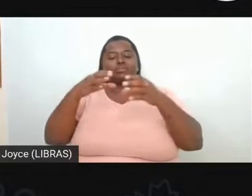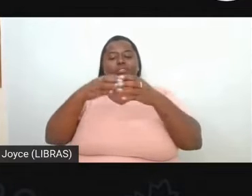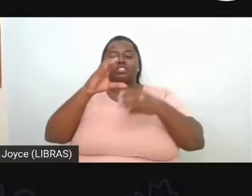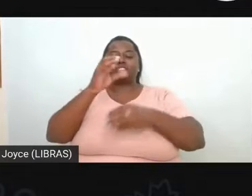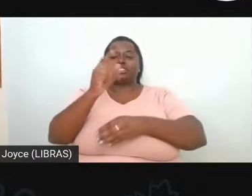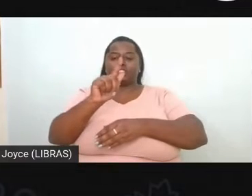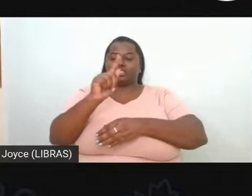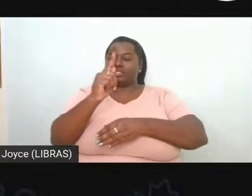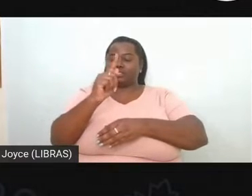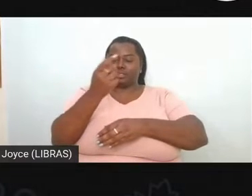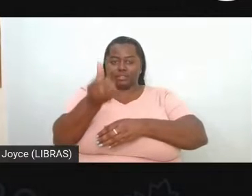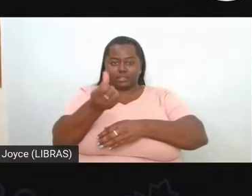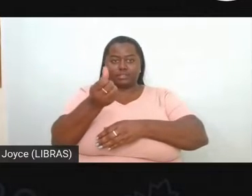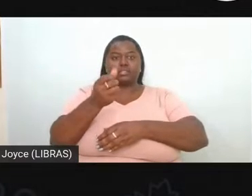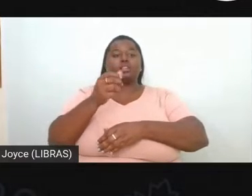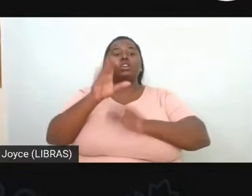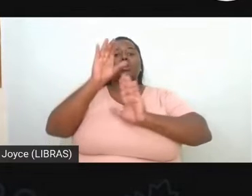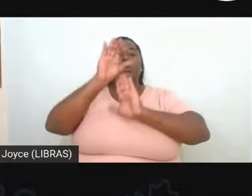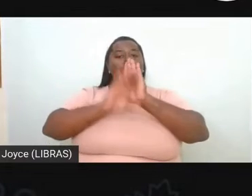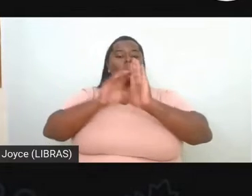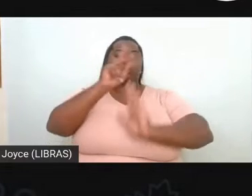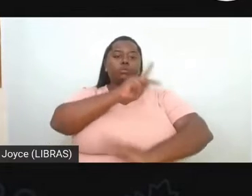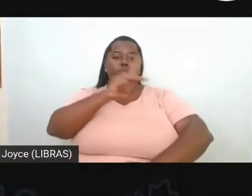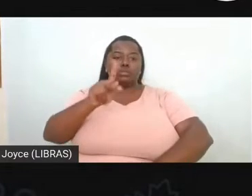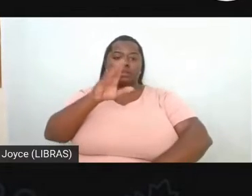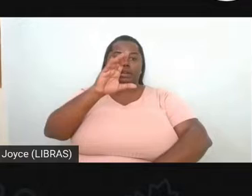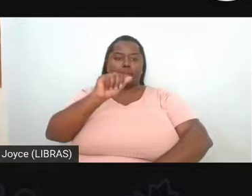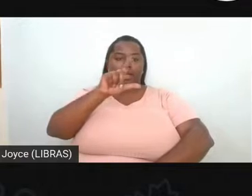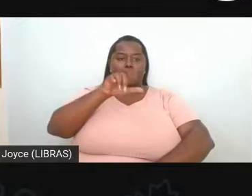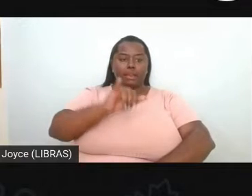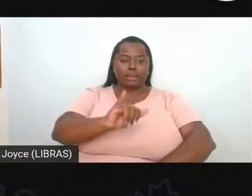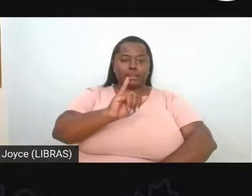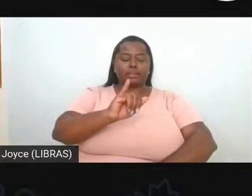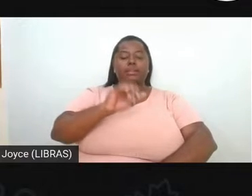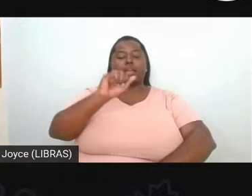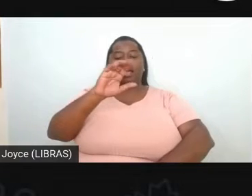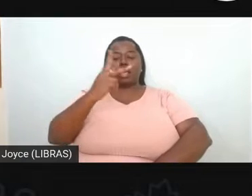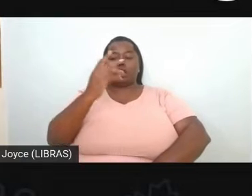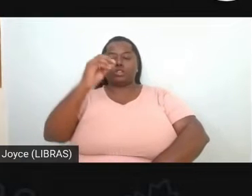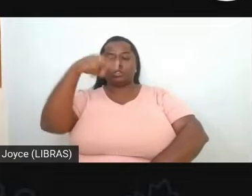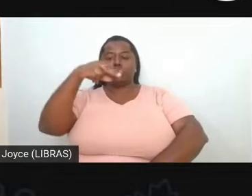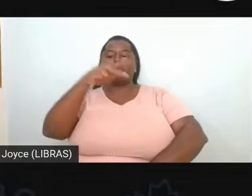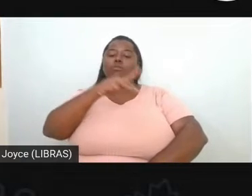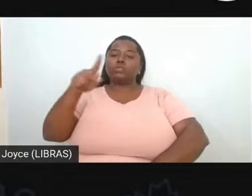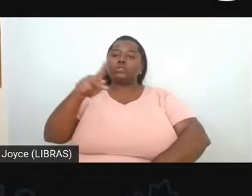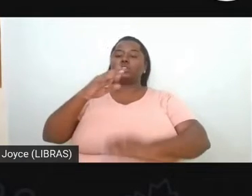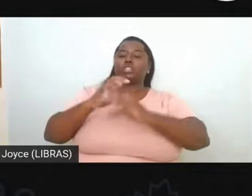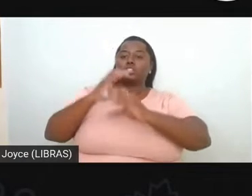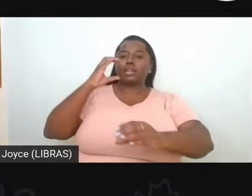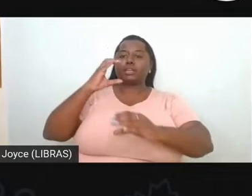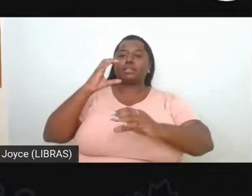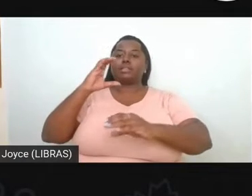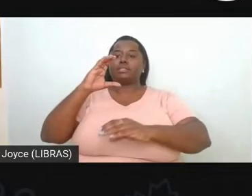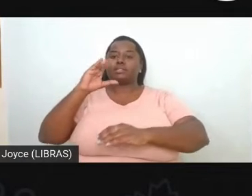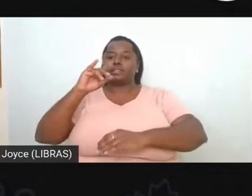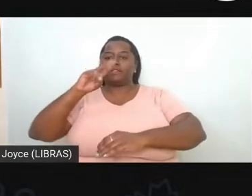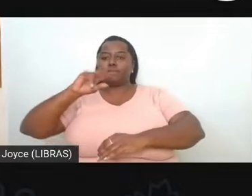professora Kali Laguna Achon, professora do Departamento de Engenharia Civil da Universidade Federal de São